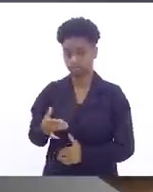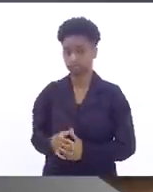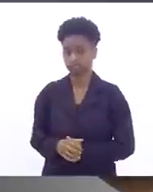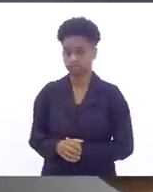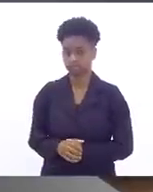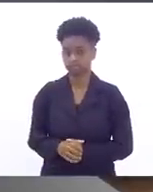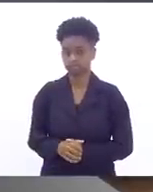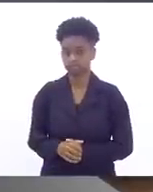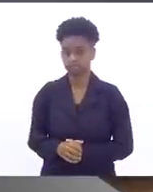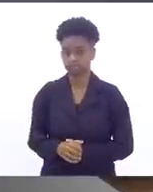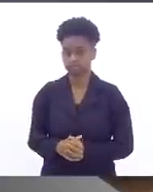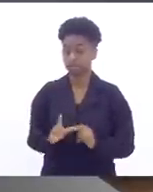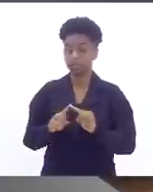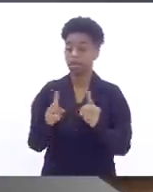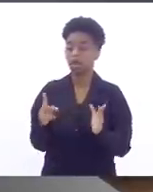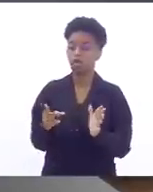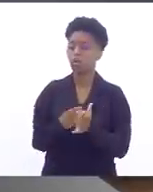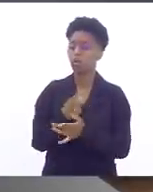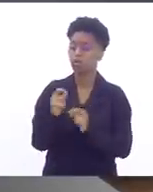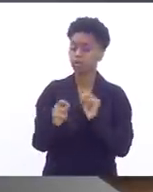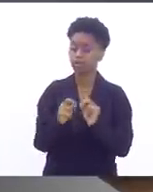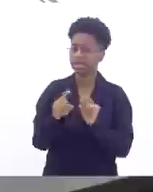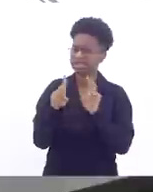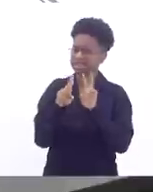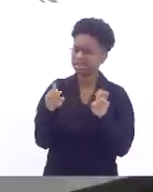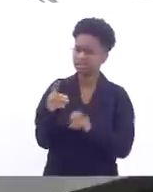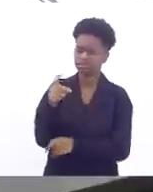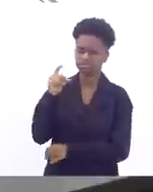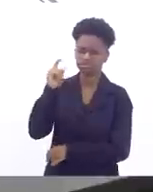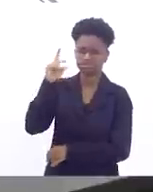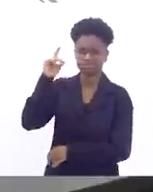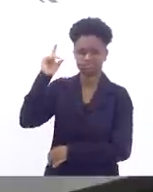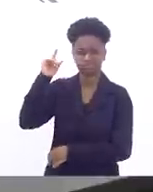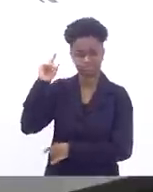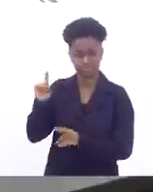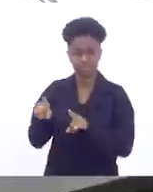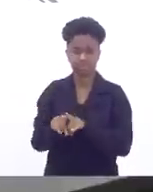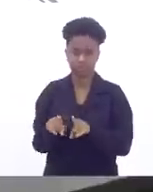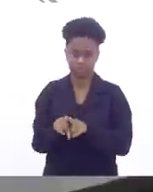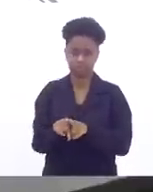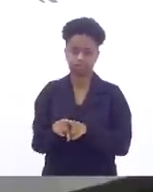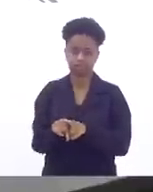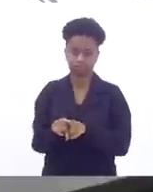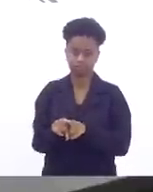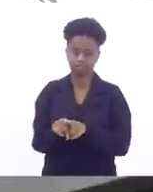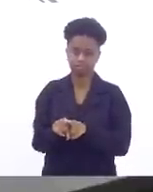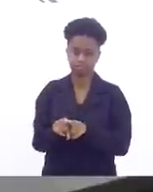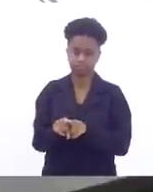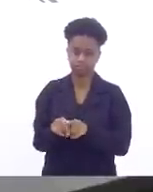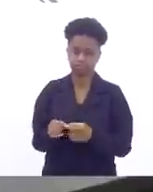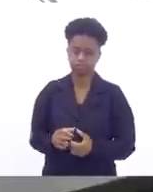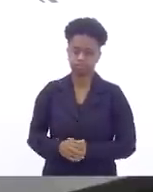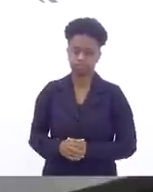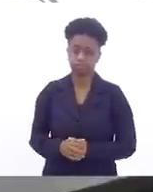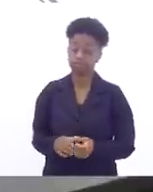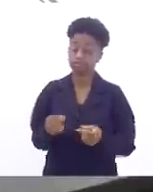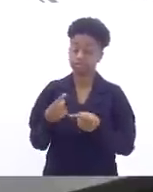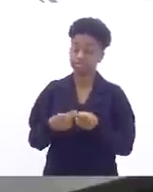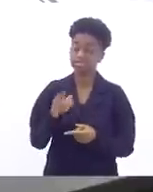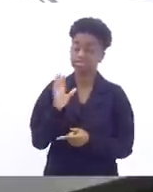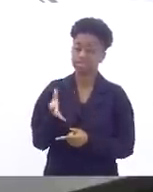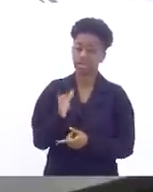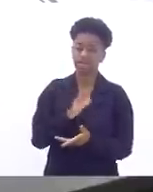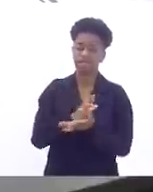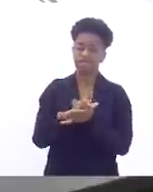o que que acontece é um assunto antigo também tá que já passou por